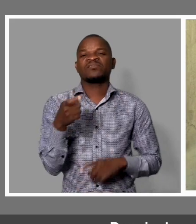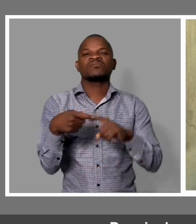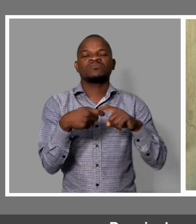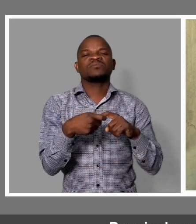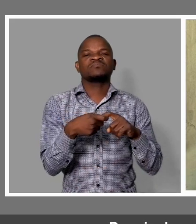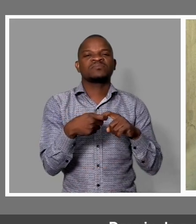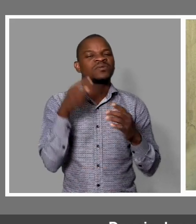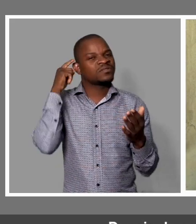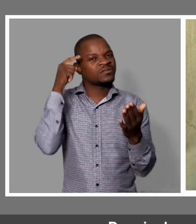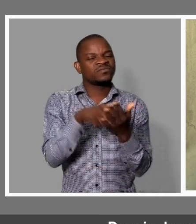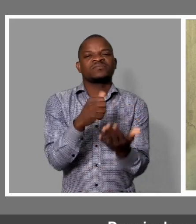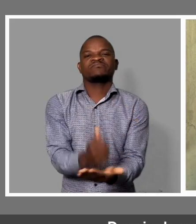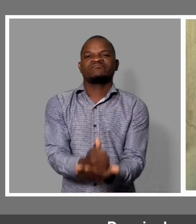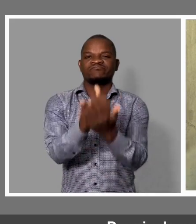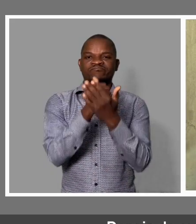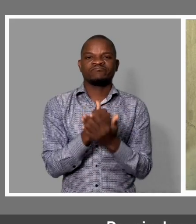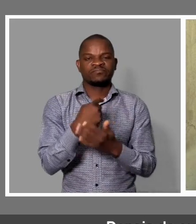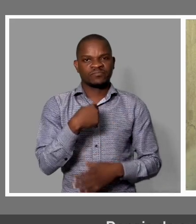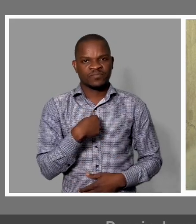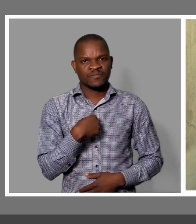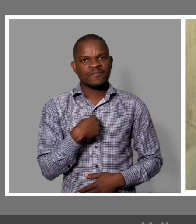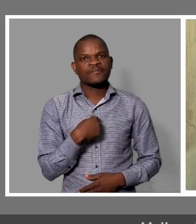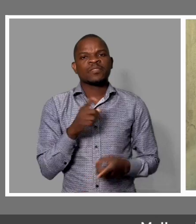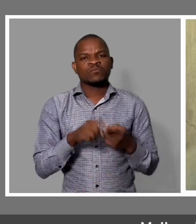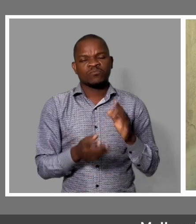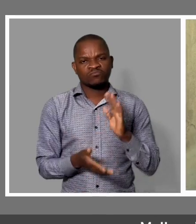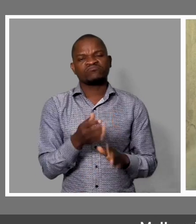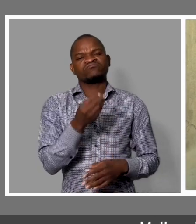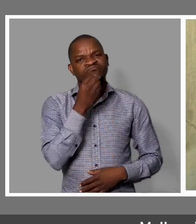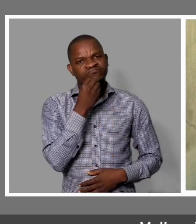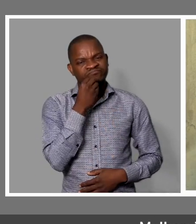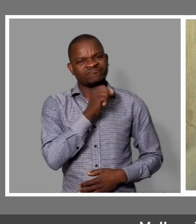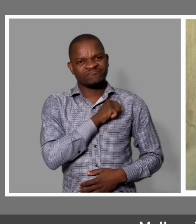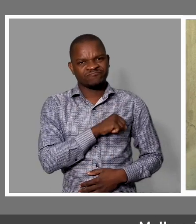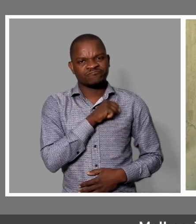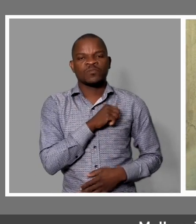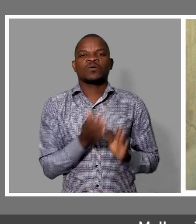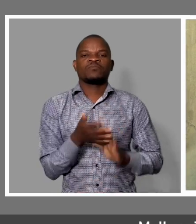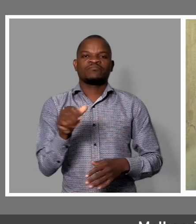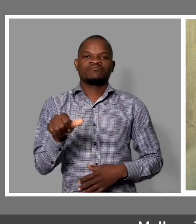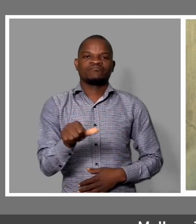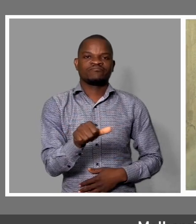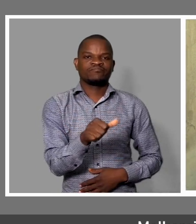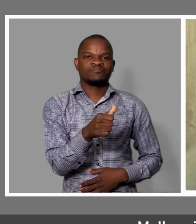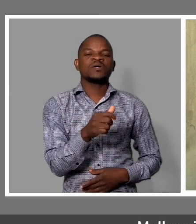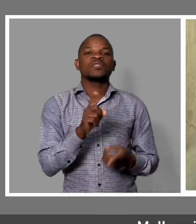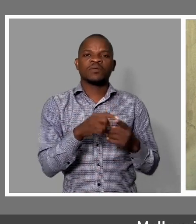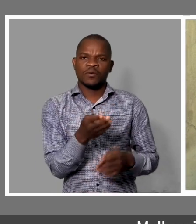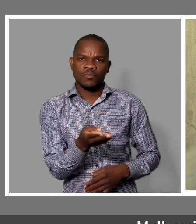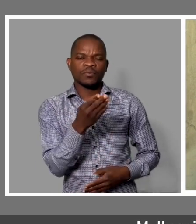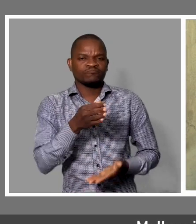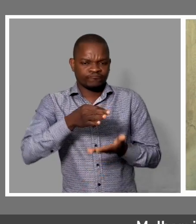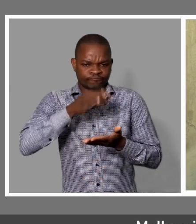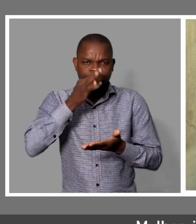eu vi que eles queriam me ajudar. é porque eu não posso. Eu comecei a comer isso. Melhorei a alimentação. De manhã, eu